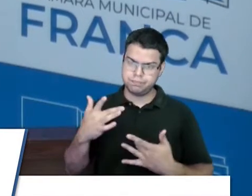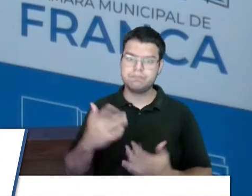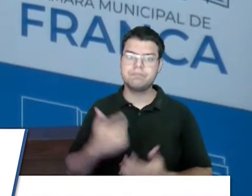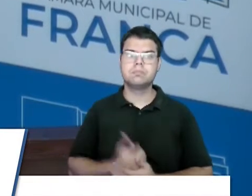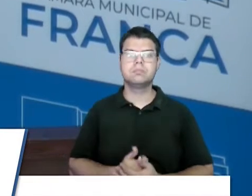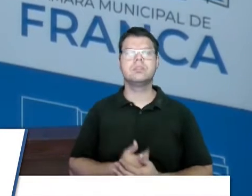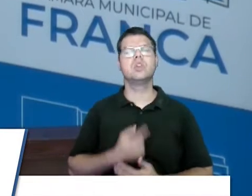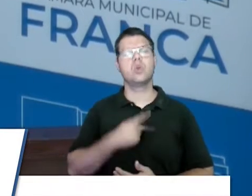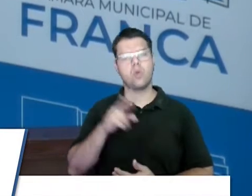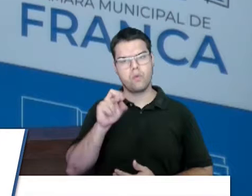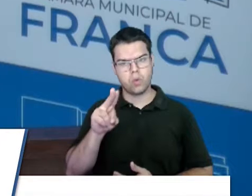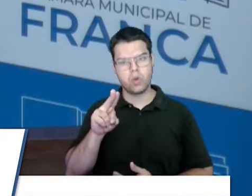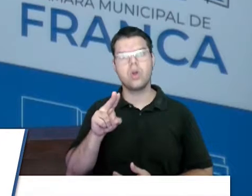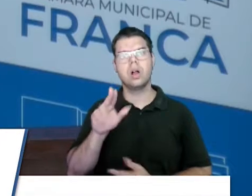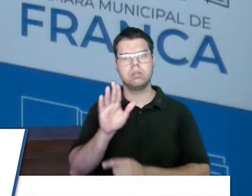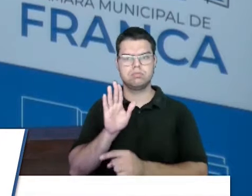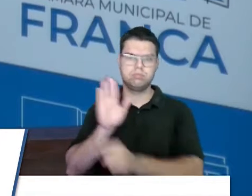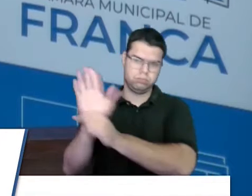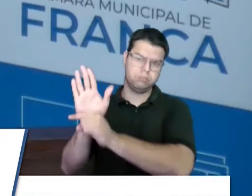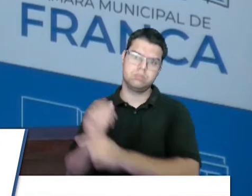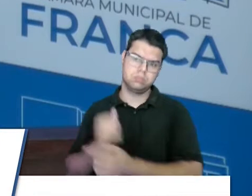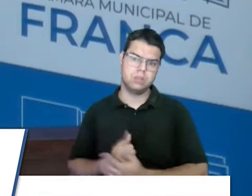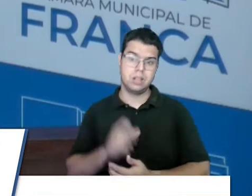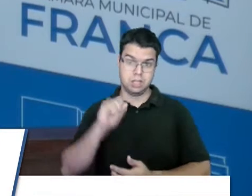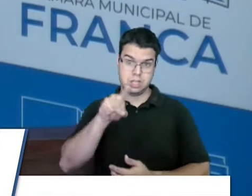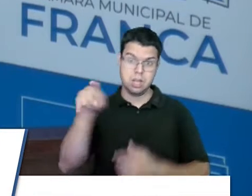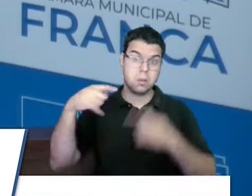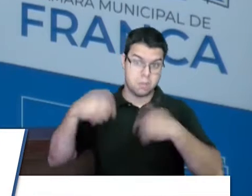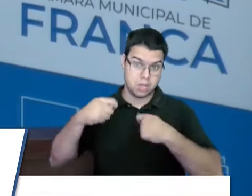colocar à disposição sempre que eles precisarem.